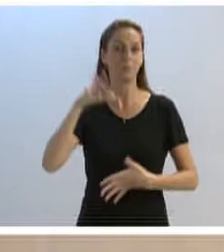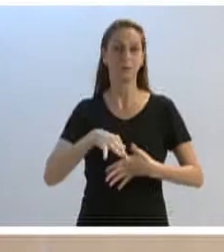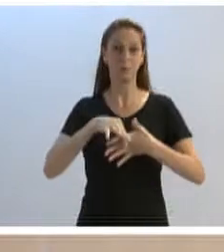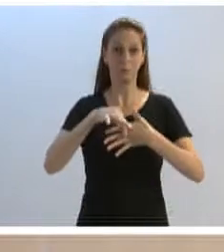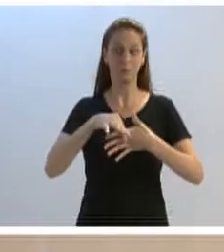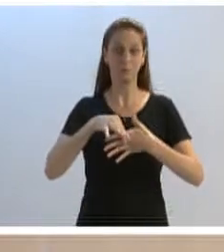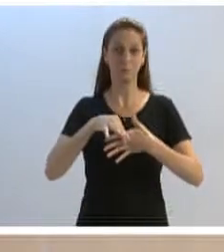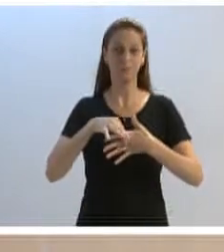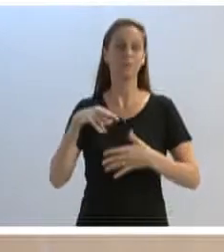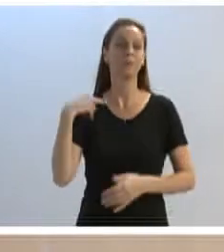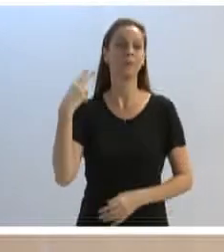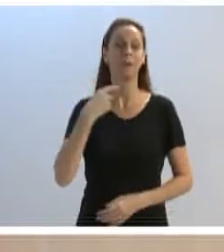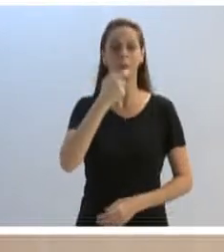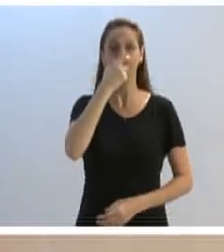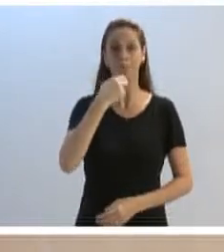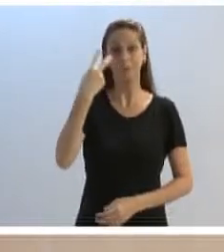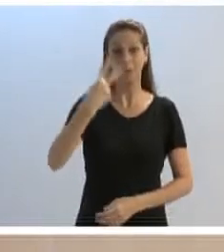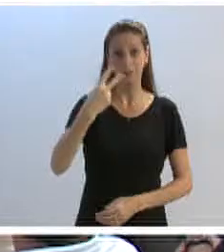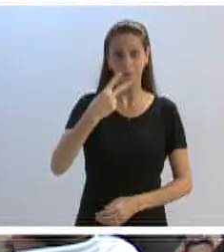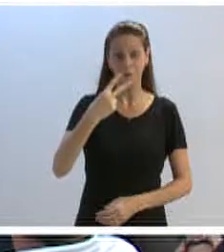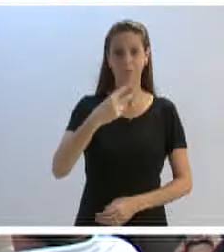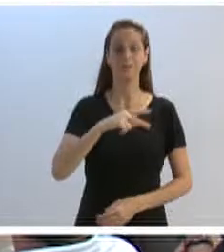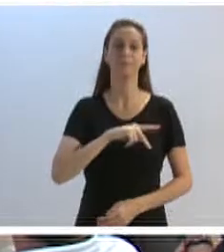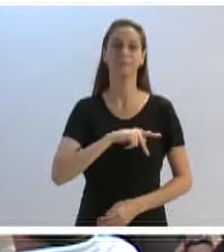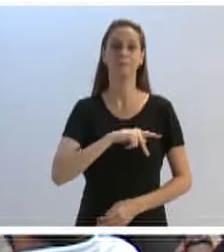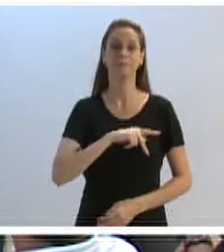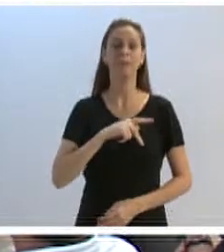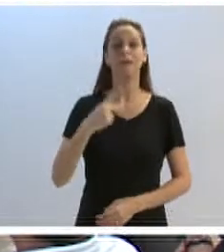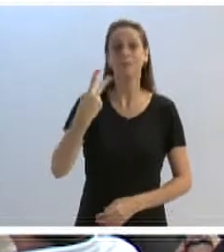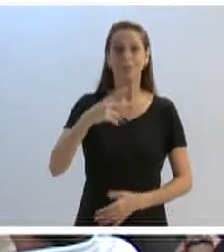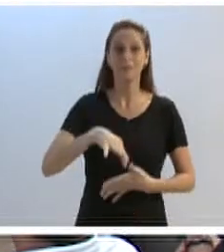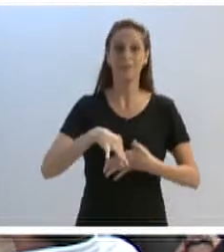vereador Oldemar Becker como vice-líder.